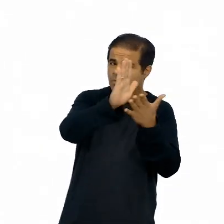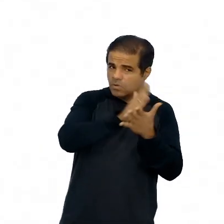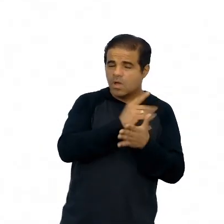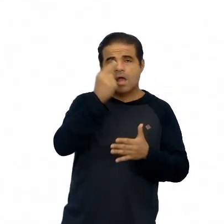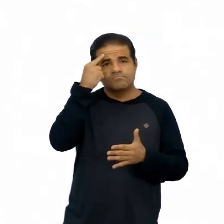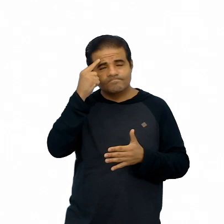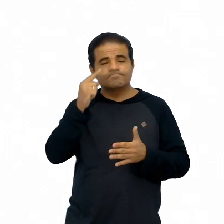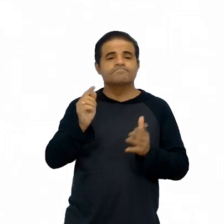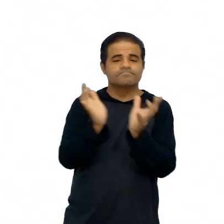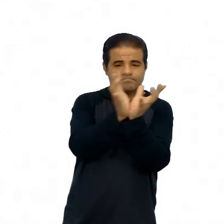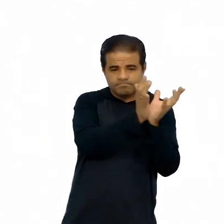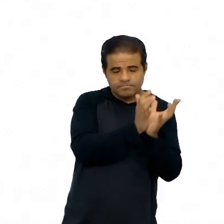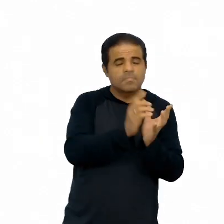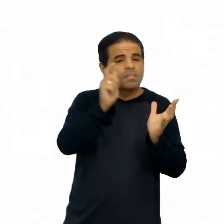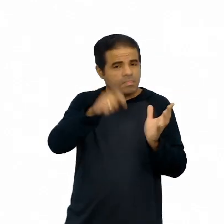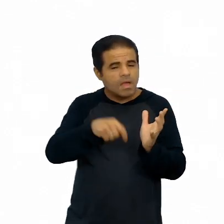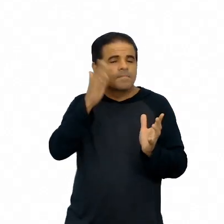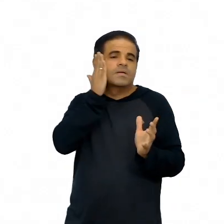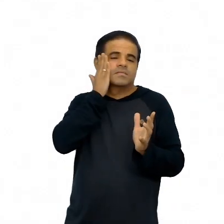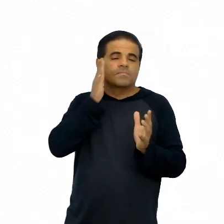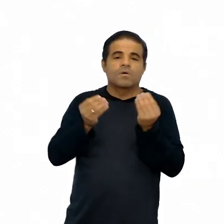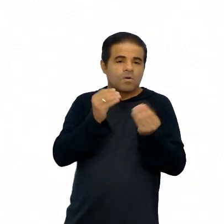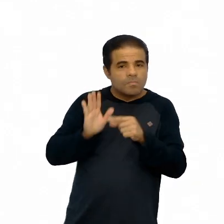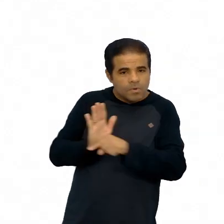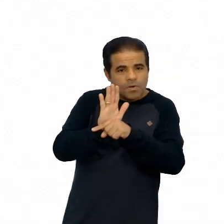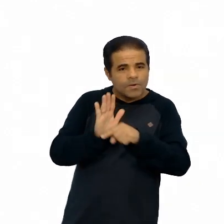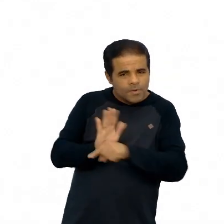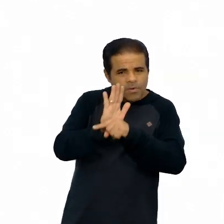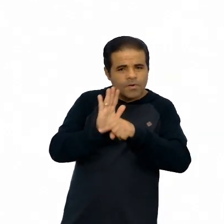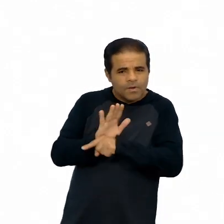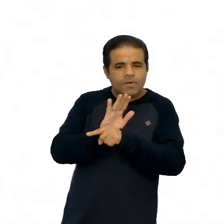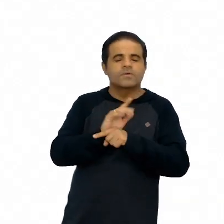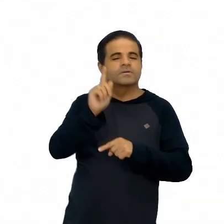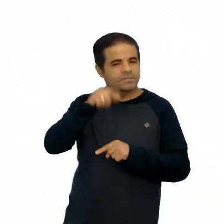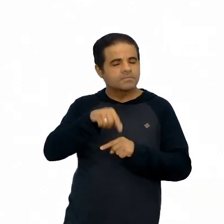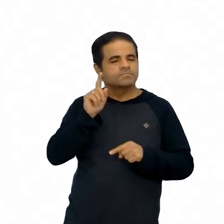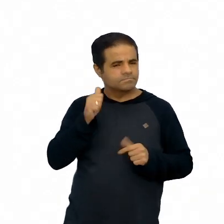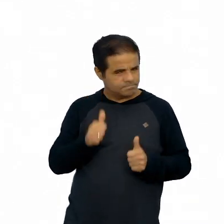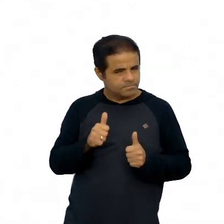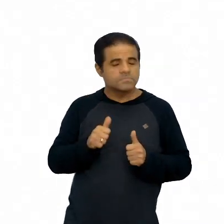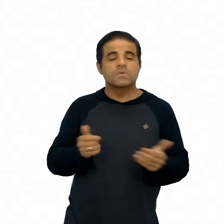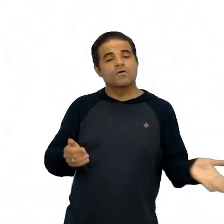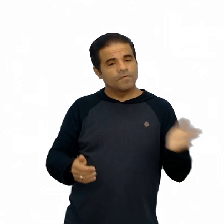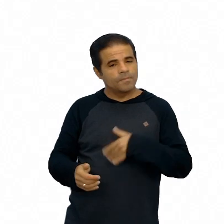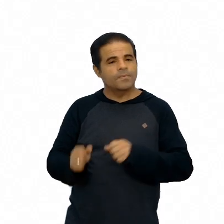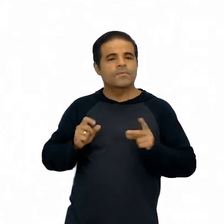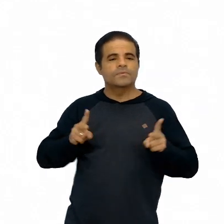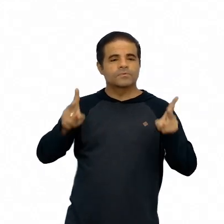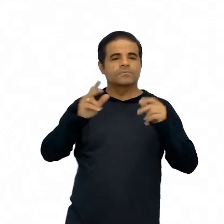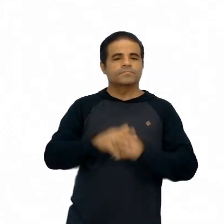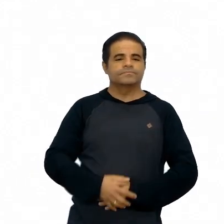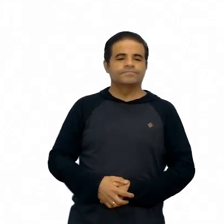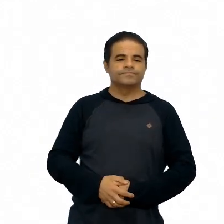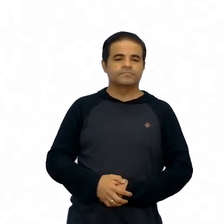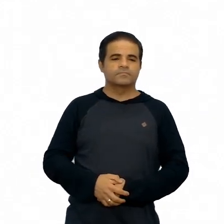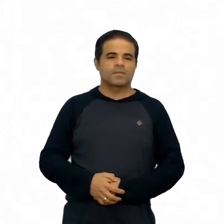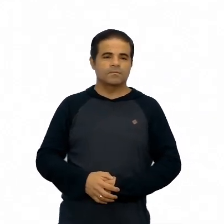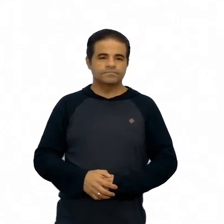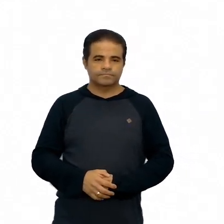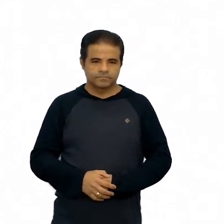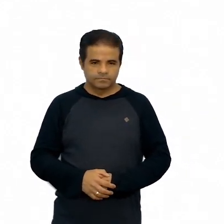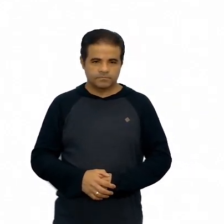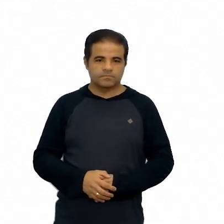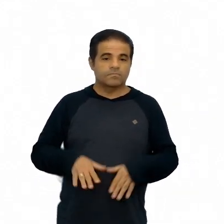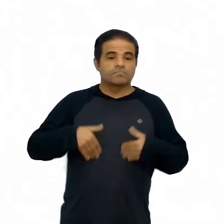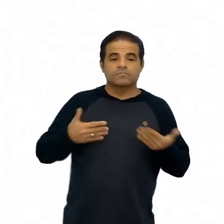alunos especificamente, para mim saber como auxiliá-los e como ajudá-los. Bom, vamos lá. Então, quais são